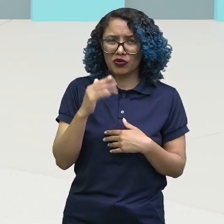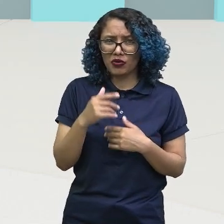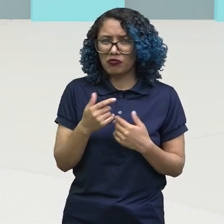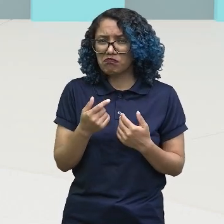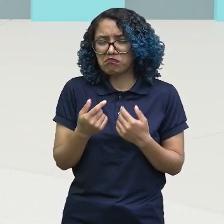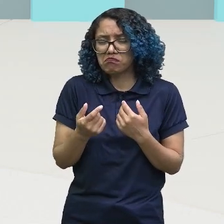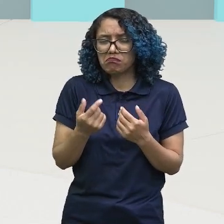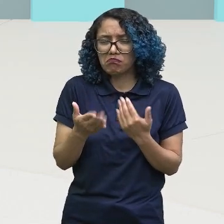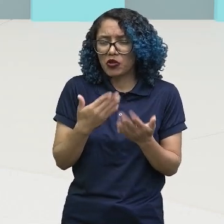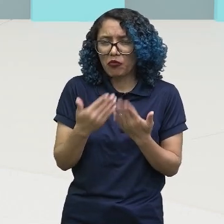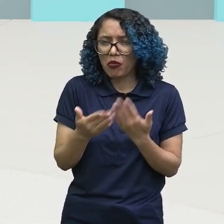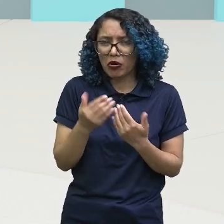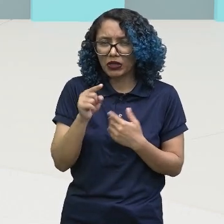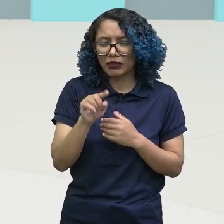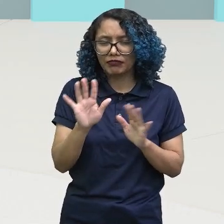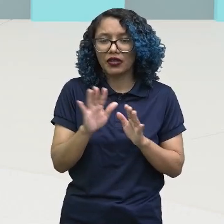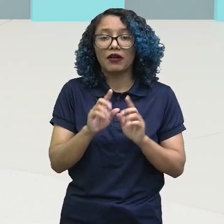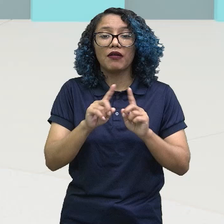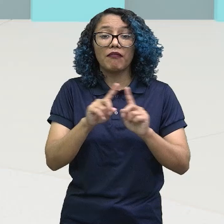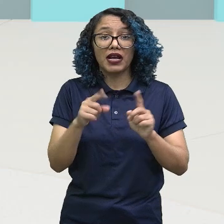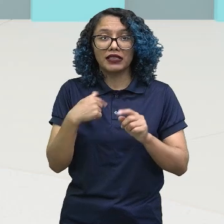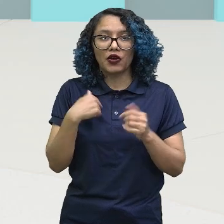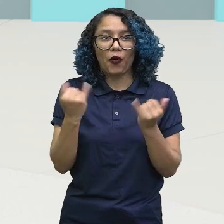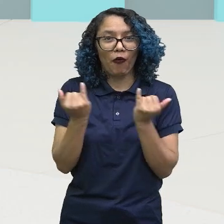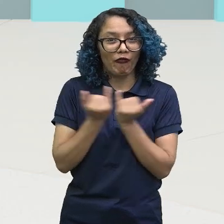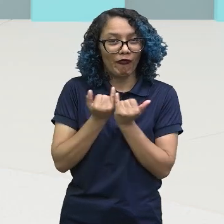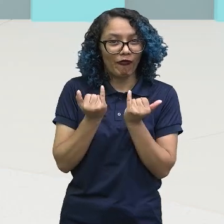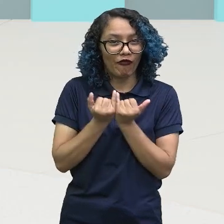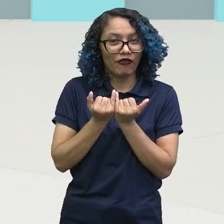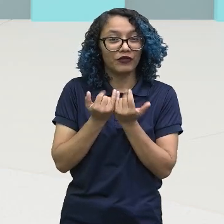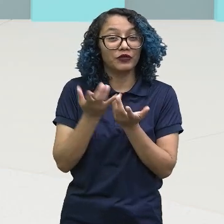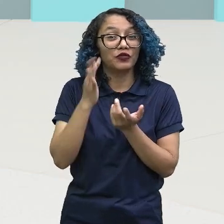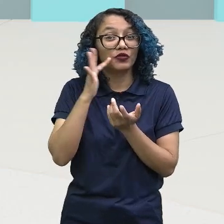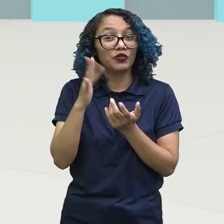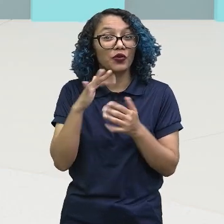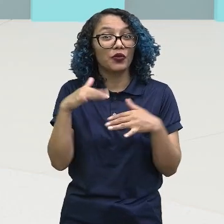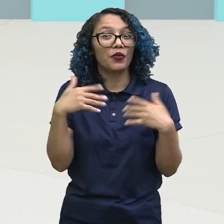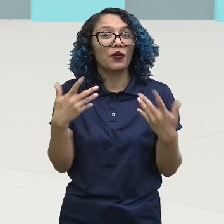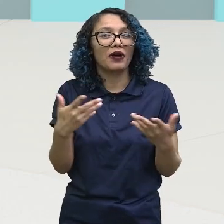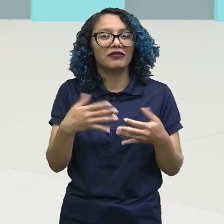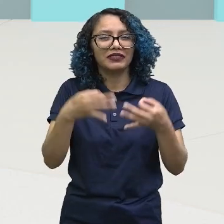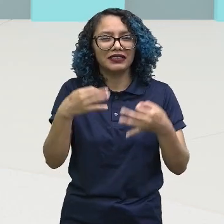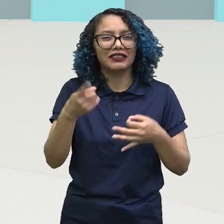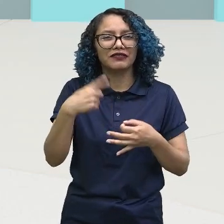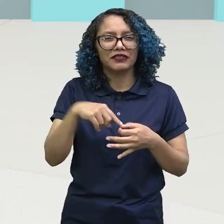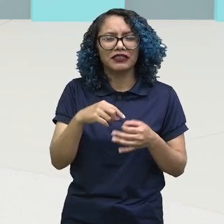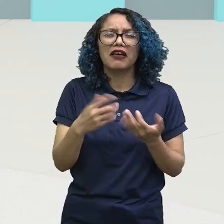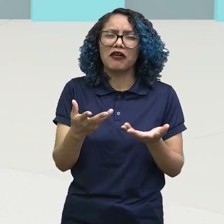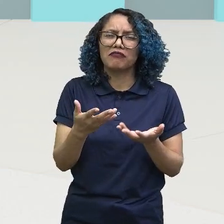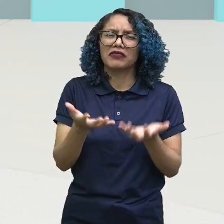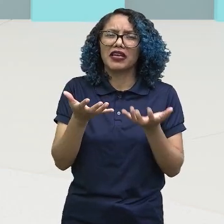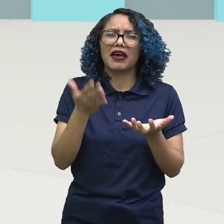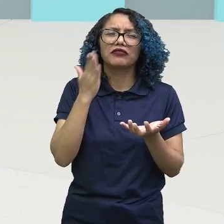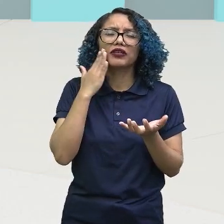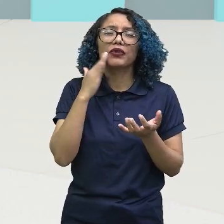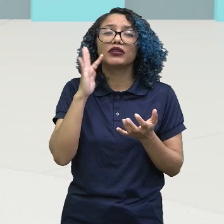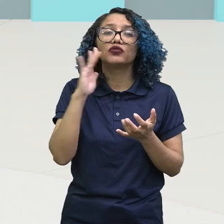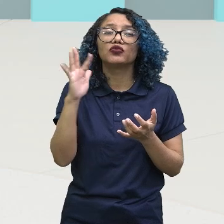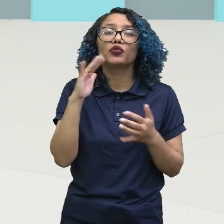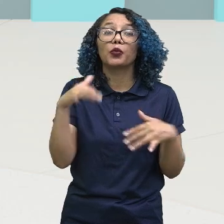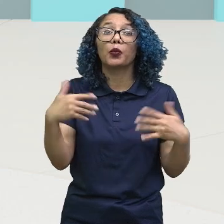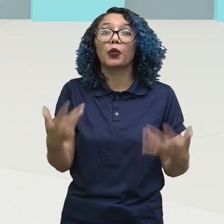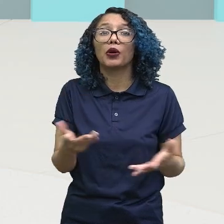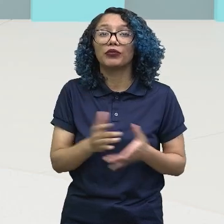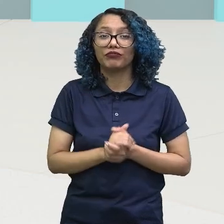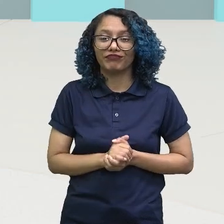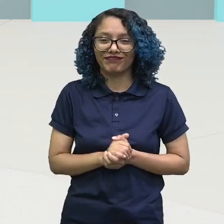interessa. Mas eu digo, não, mãe, eu sou fofoqueira. Qual é o seu sonho? Com certeza você já fez isso, né? Não, me diz aí, qual é o teu sonho? E eu pergunto, e aí,